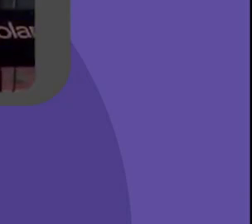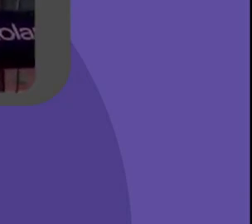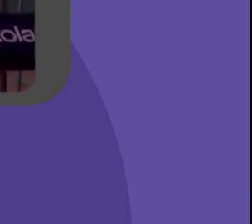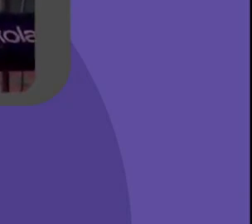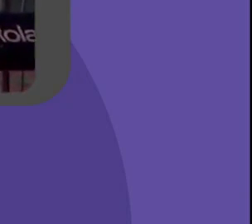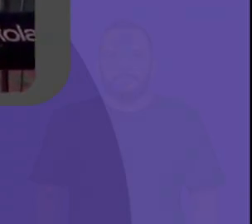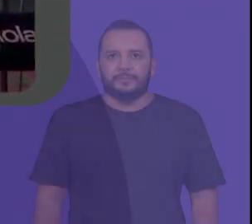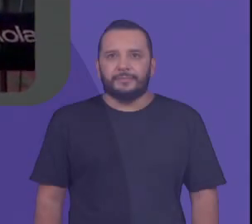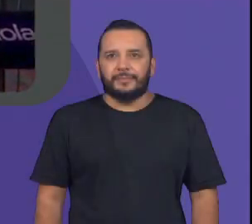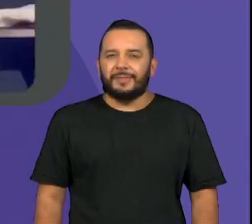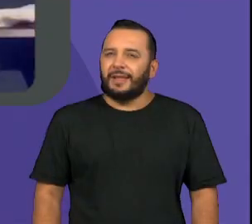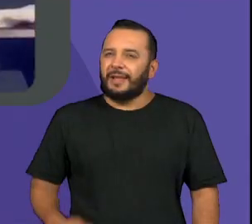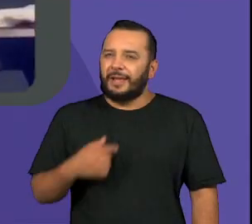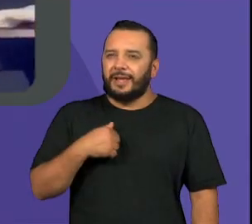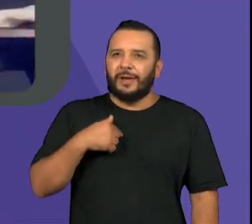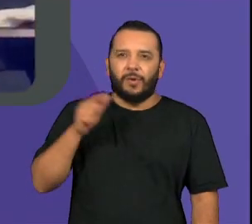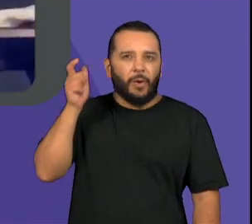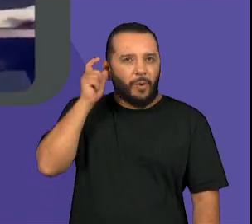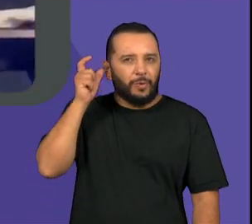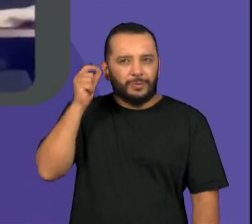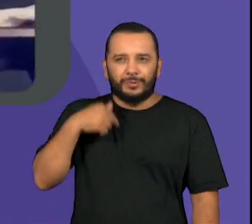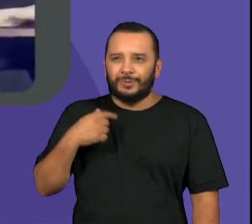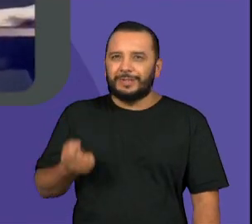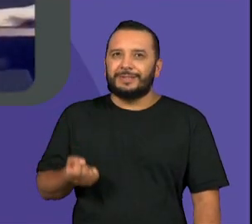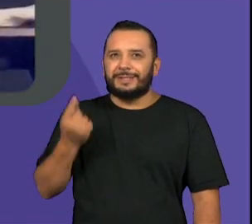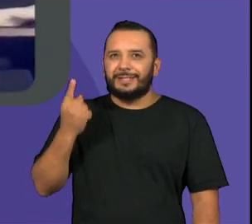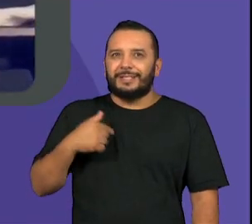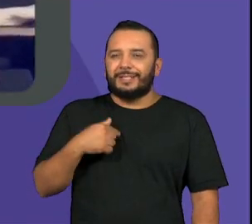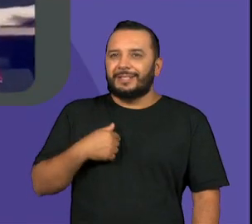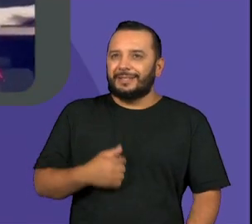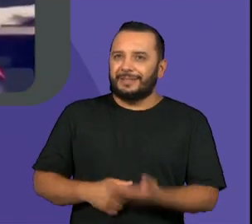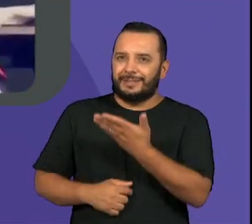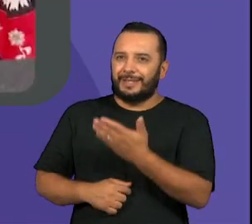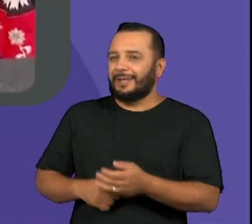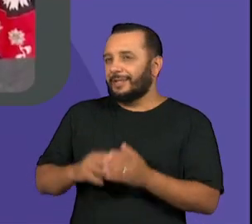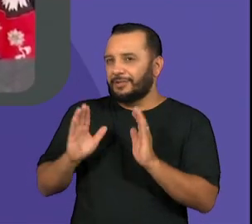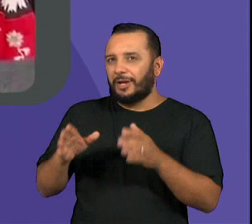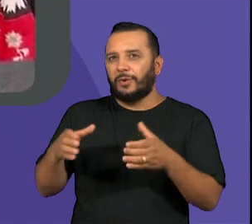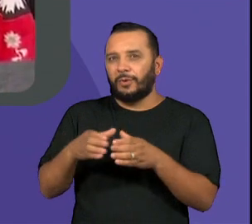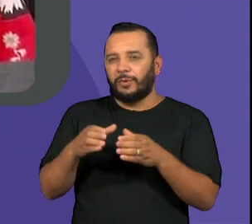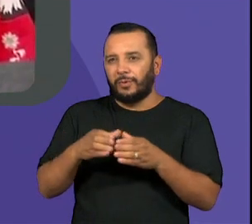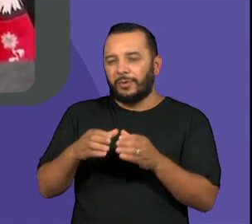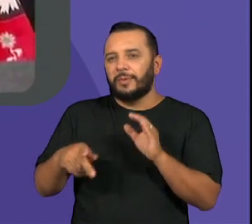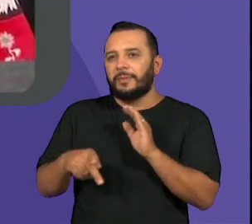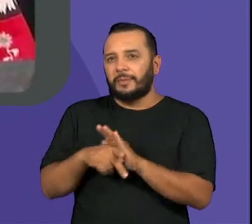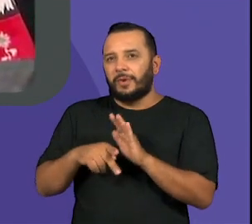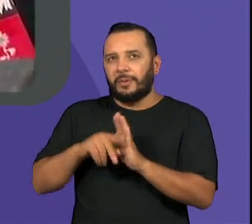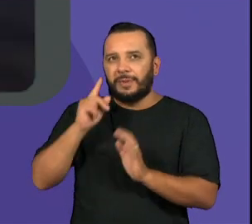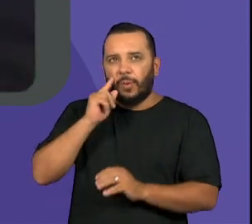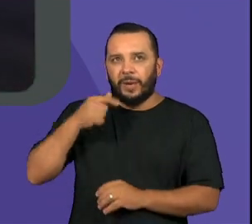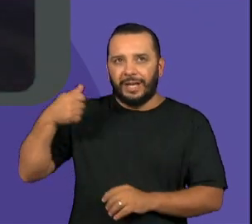Eu escuto só coisa estranha. Eu escuto Draka Braka, uma banda ucraniana.